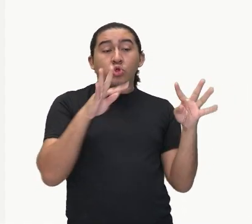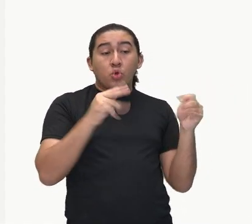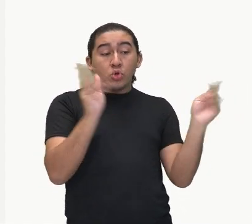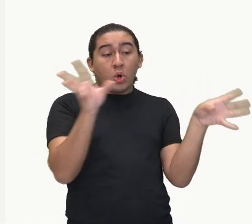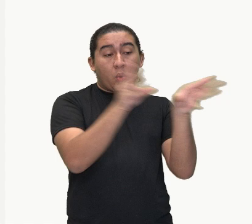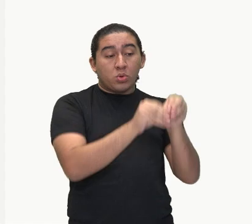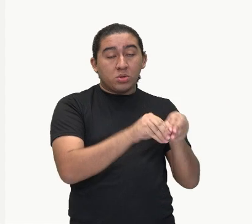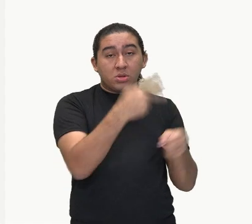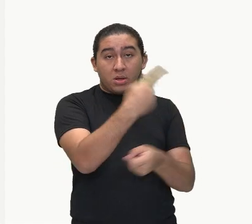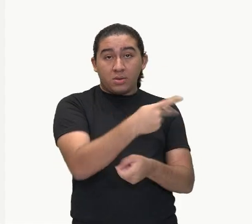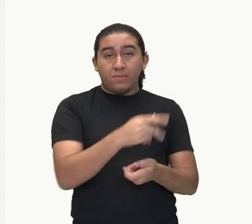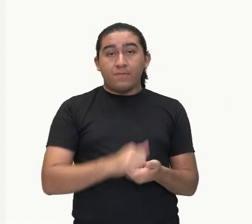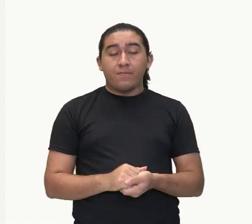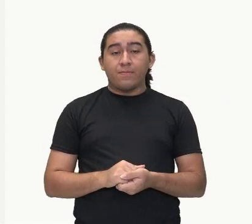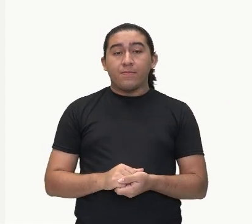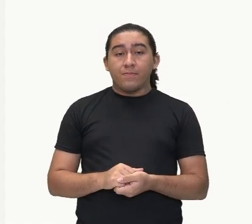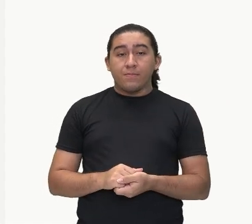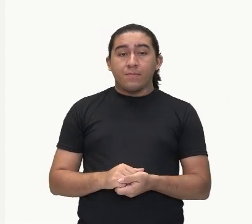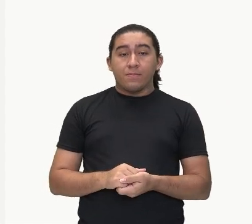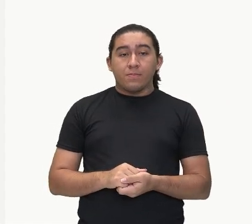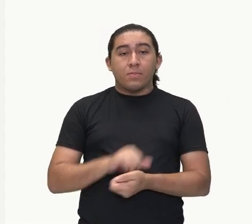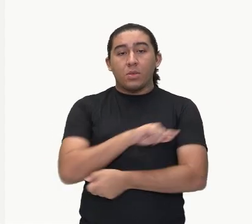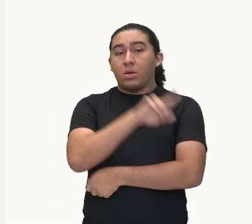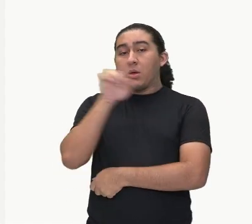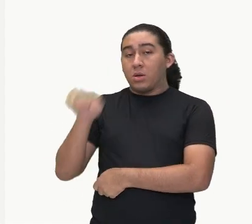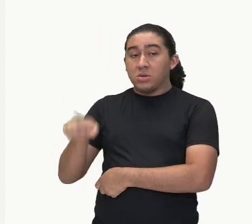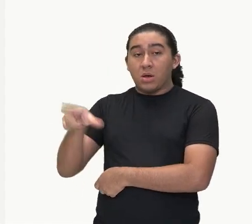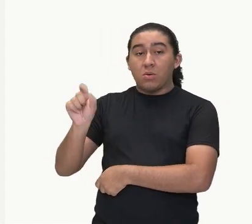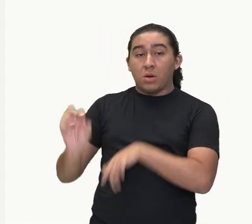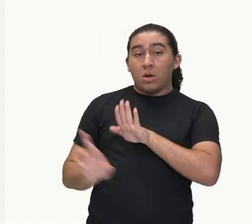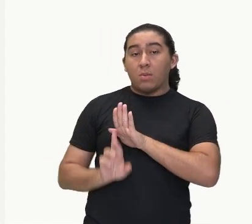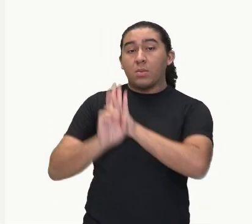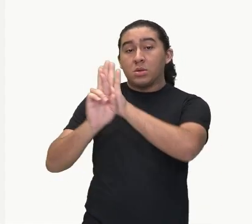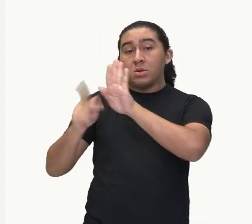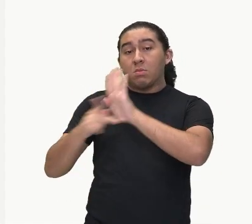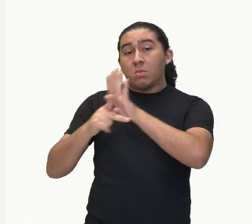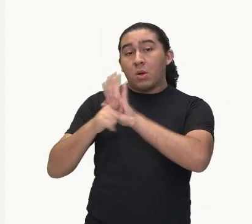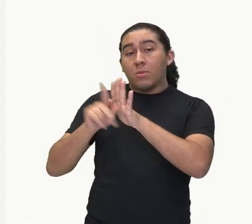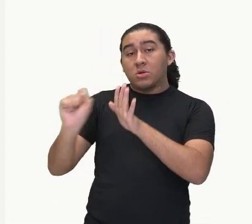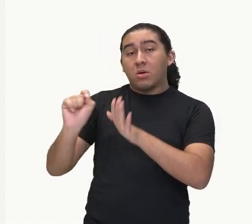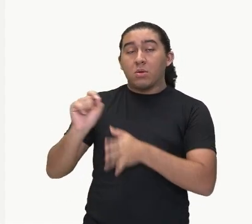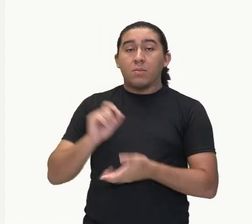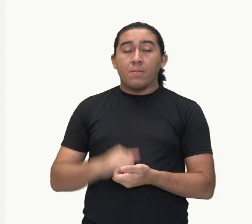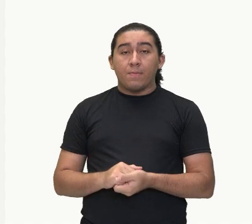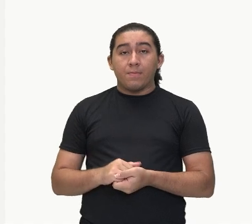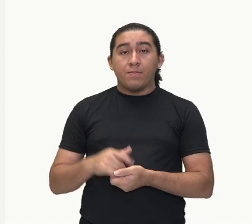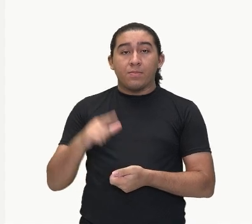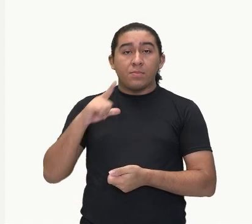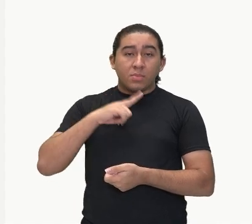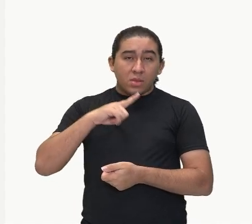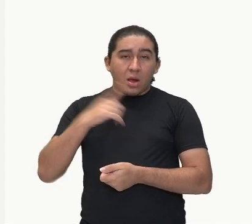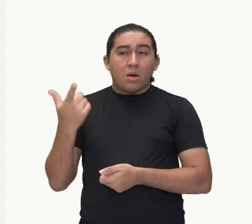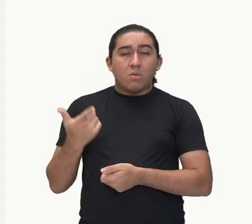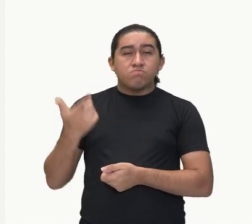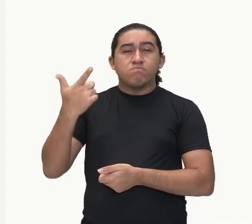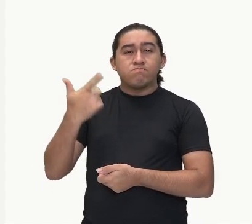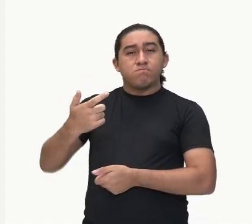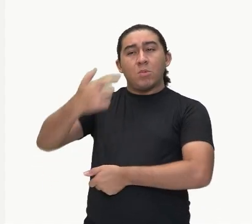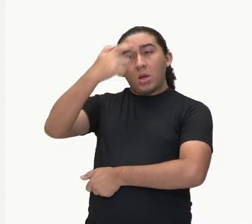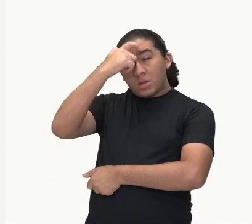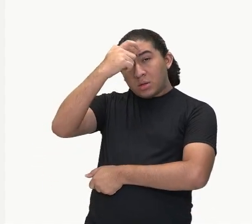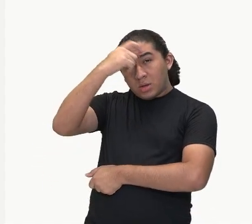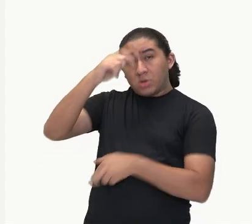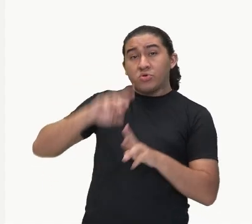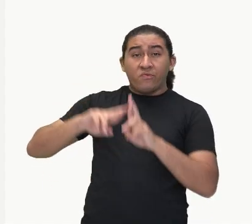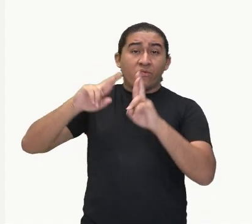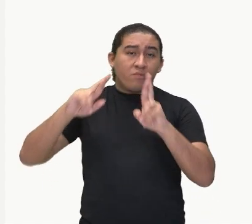conclusões. No realismo, representava os desvios morais. Então, vai trabalhar com os